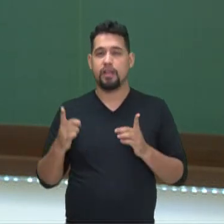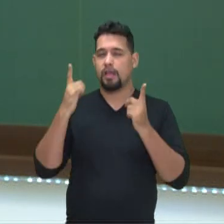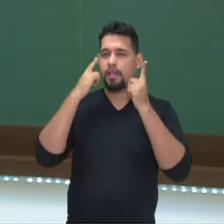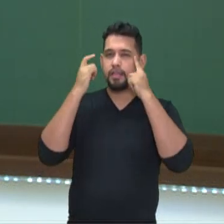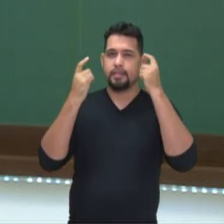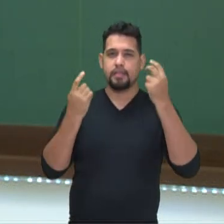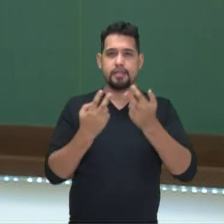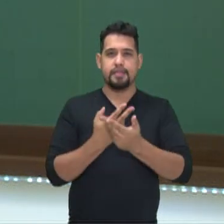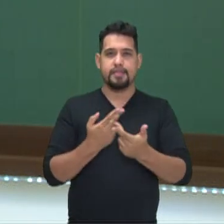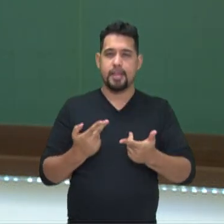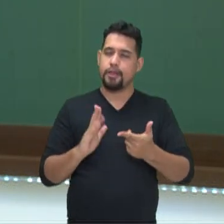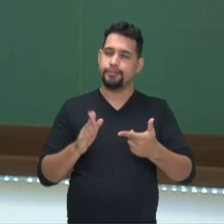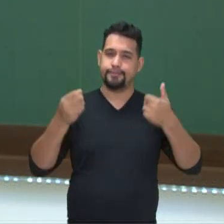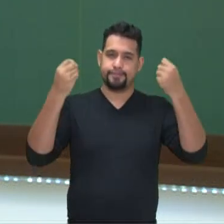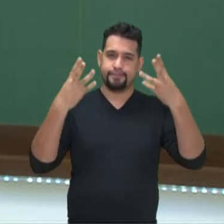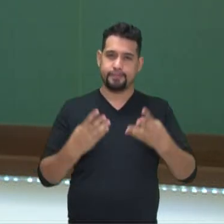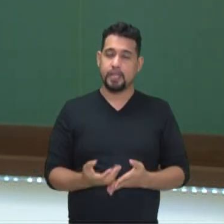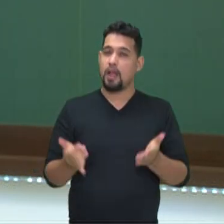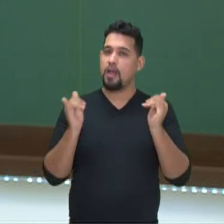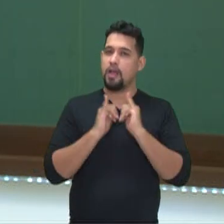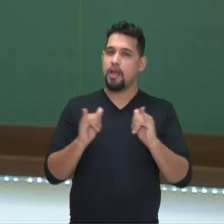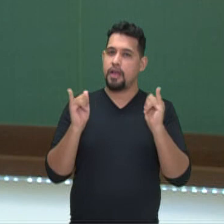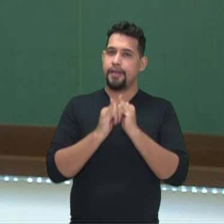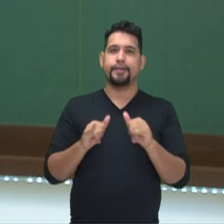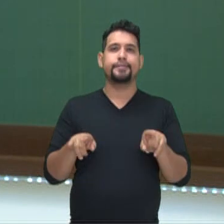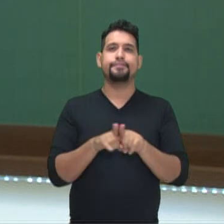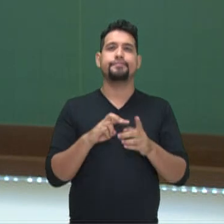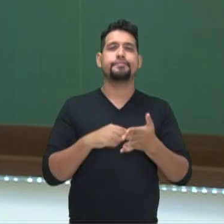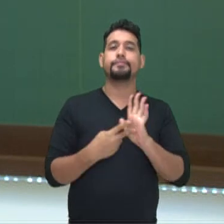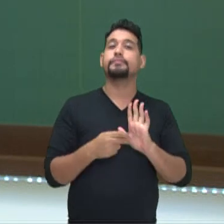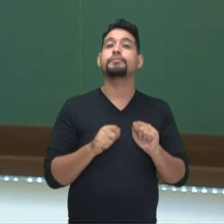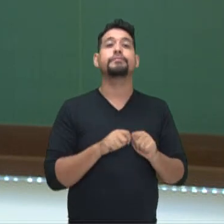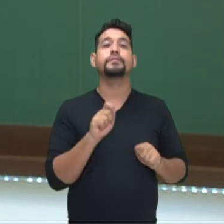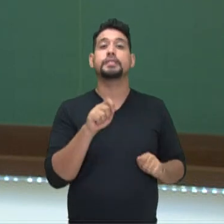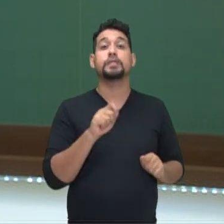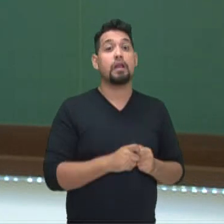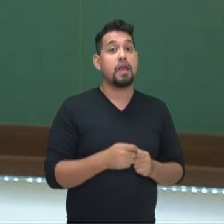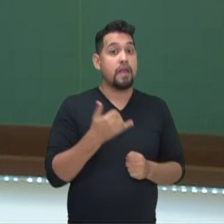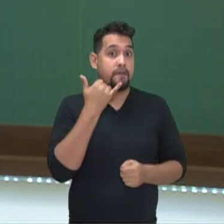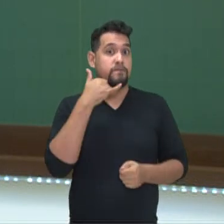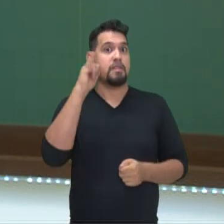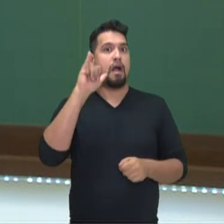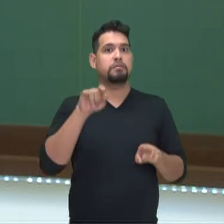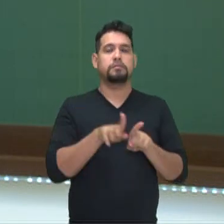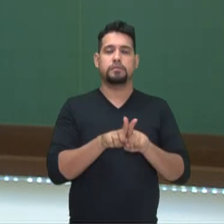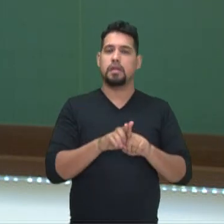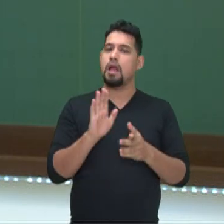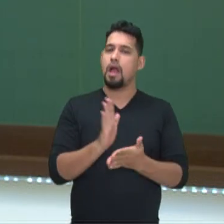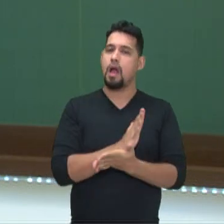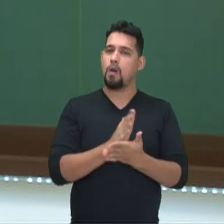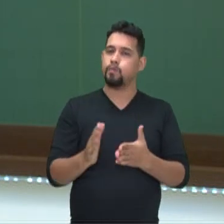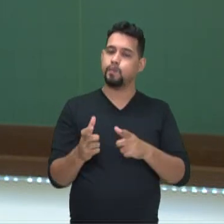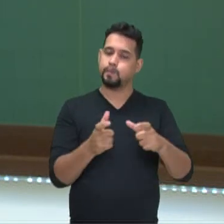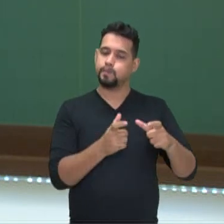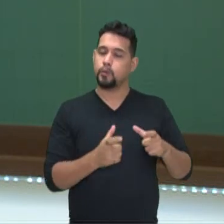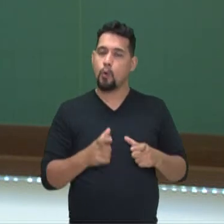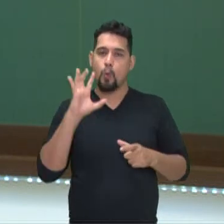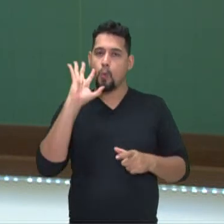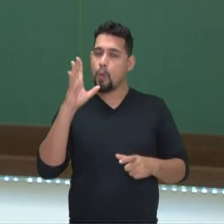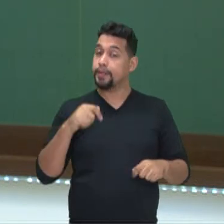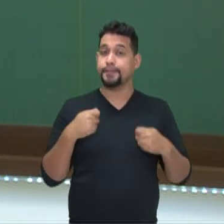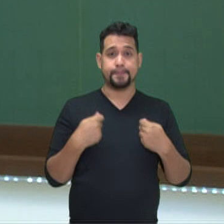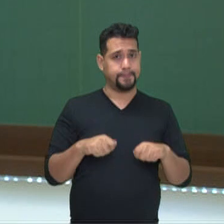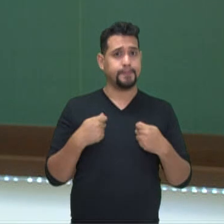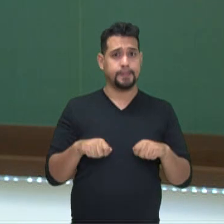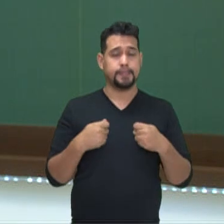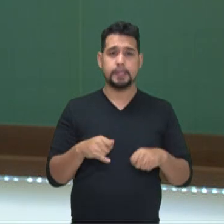ideias, né? Como eu disse, a publicidade também serve para fazer a prevenção a determinadas situações que são